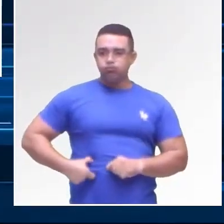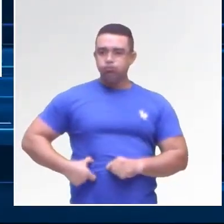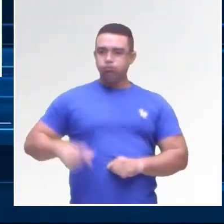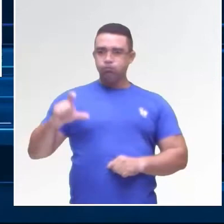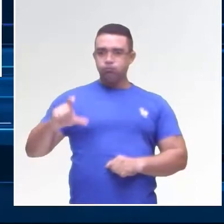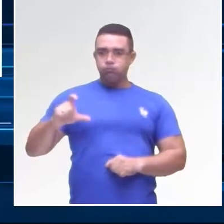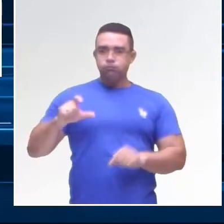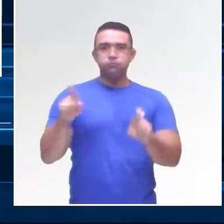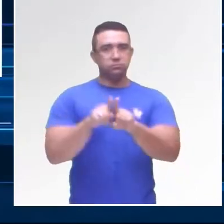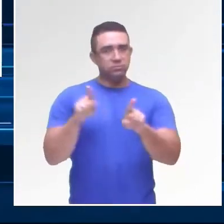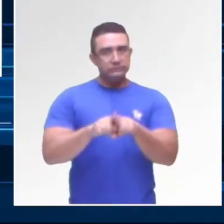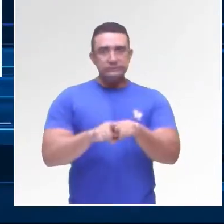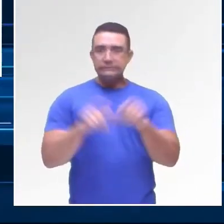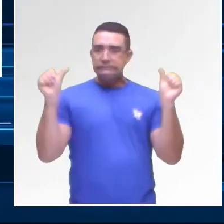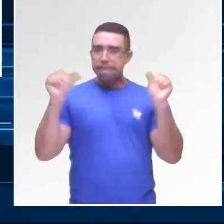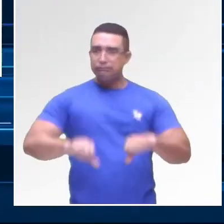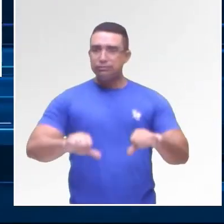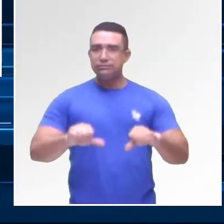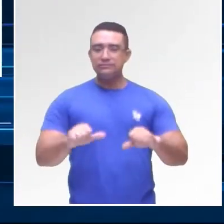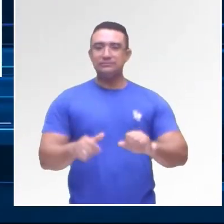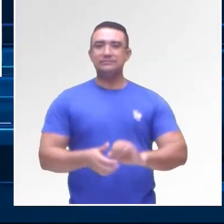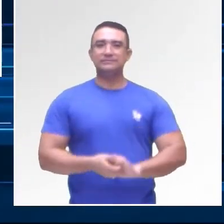assim, desse jeito.